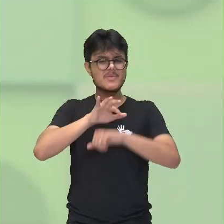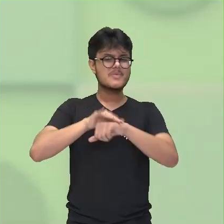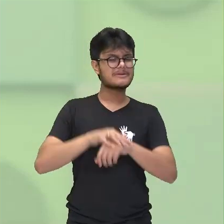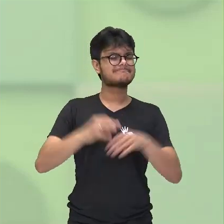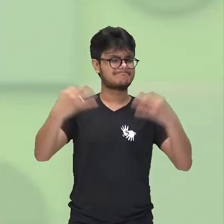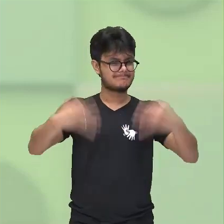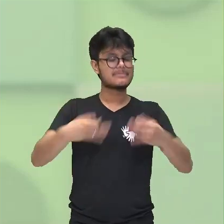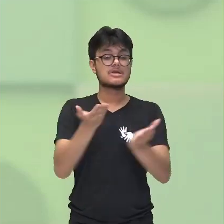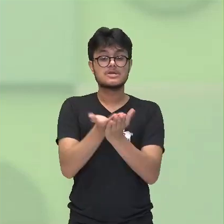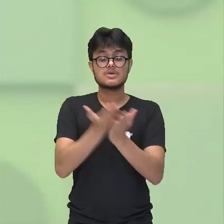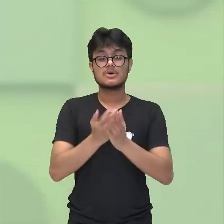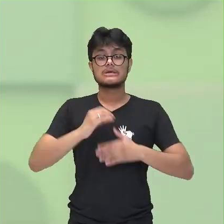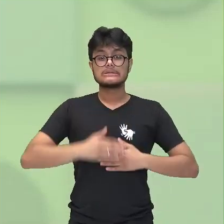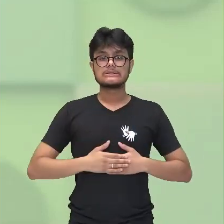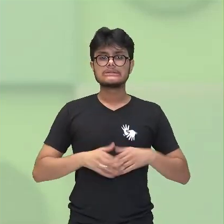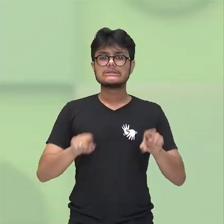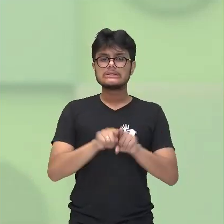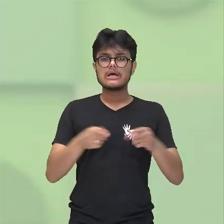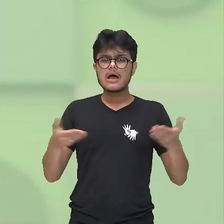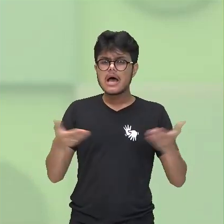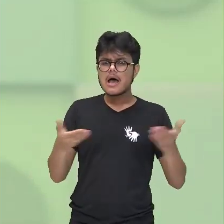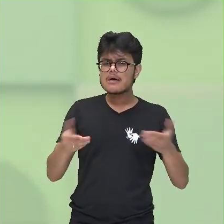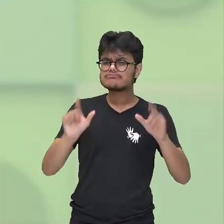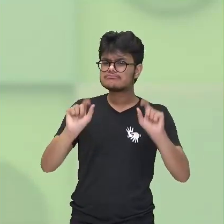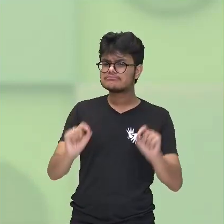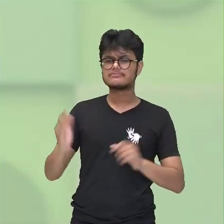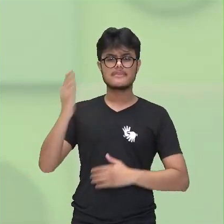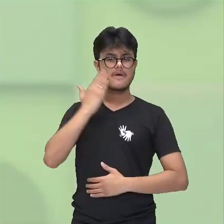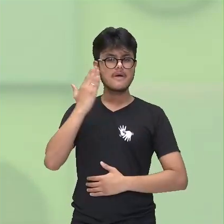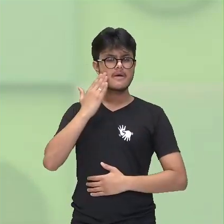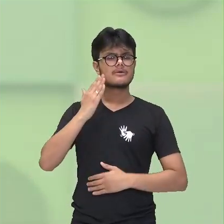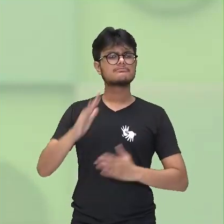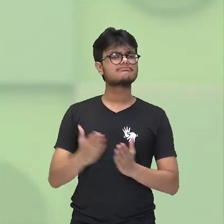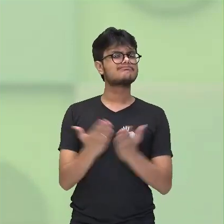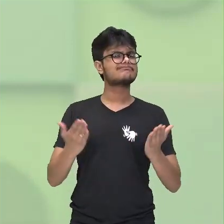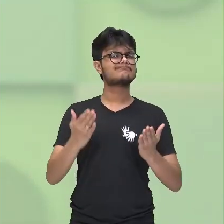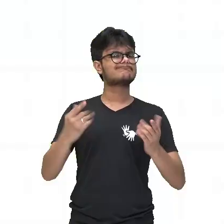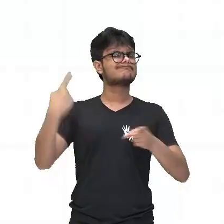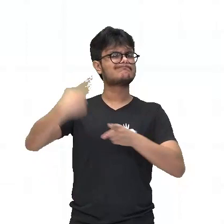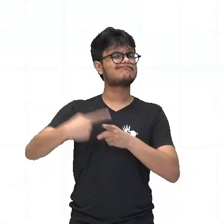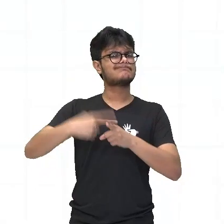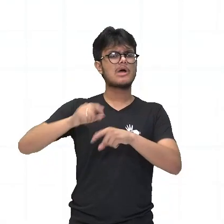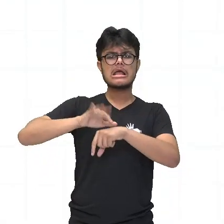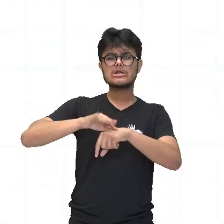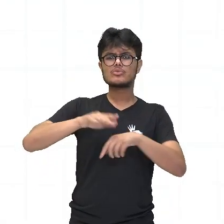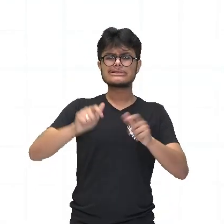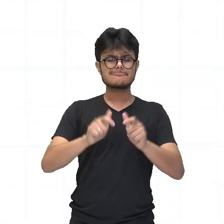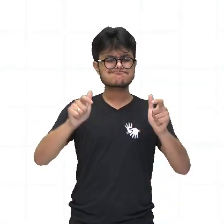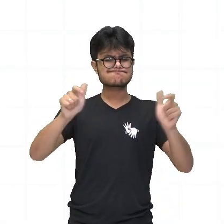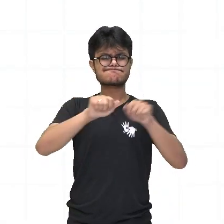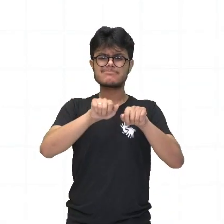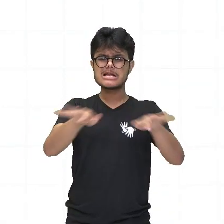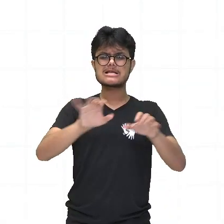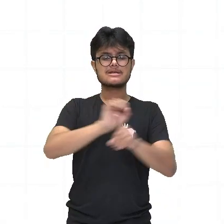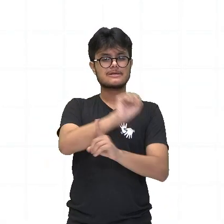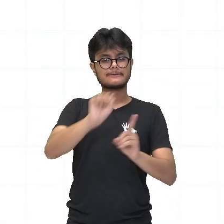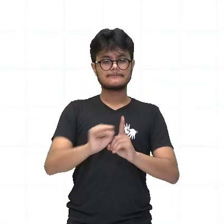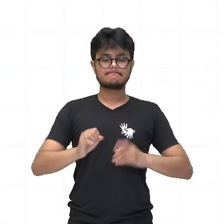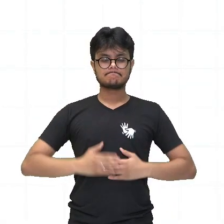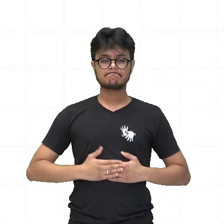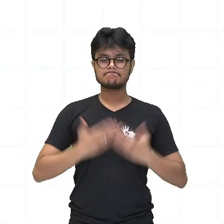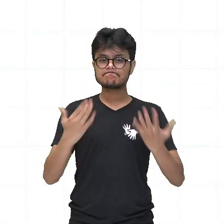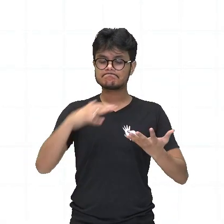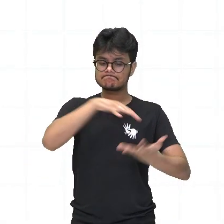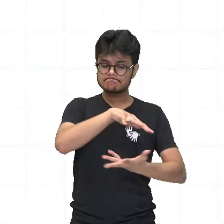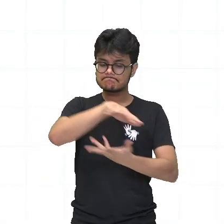a esses vetores e agora vamos observar os motivos para o aumento desses números de casos. A globalização